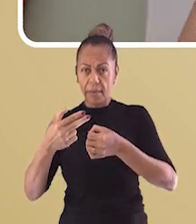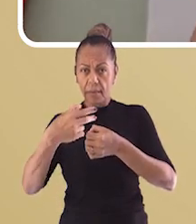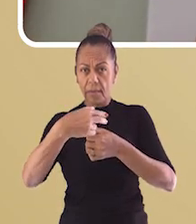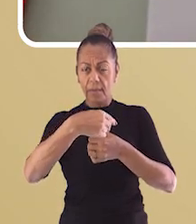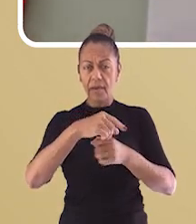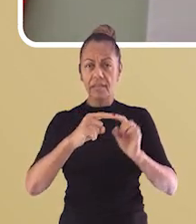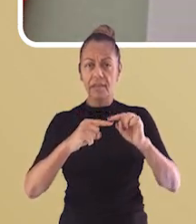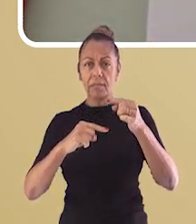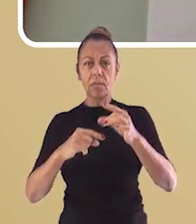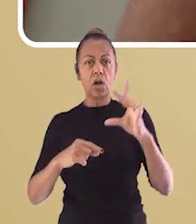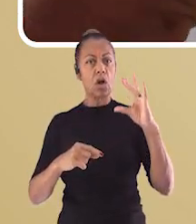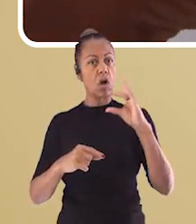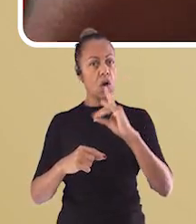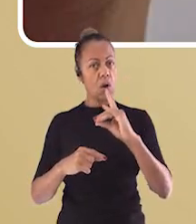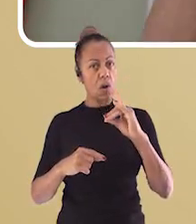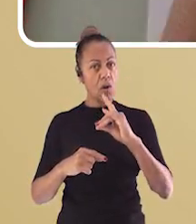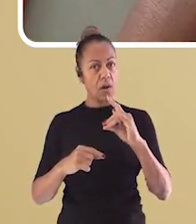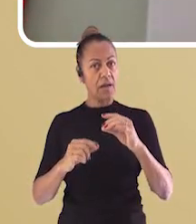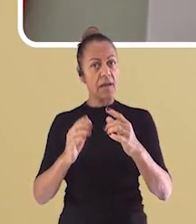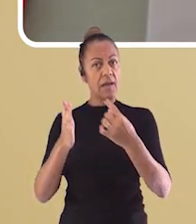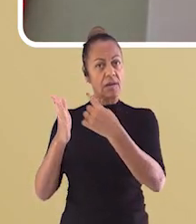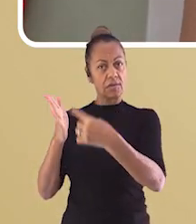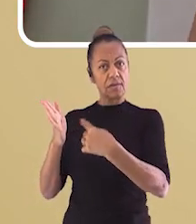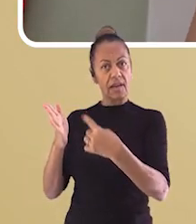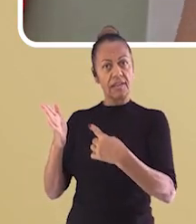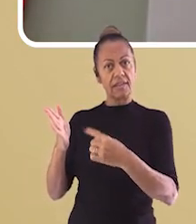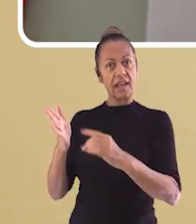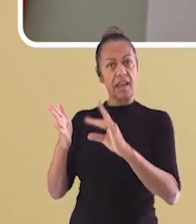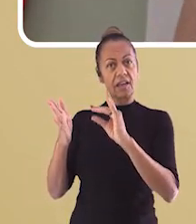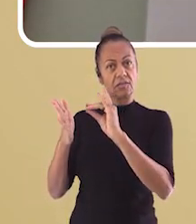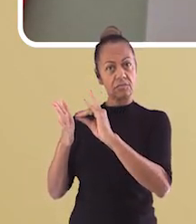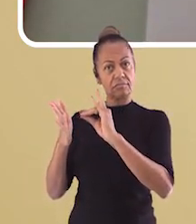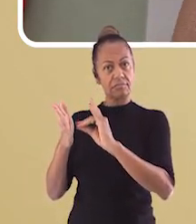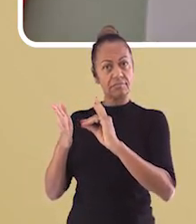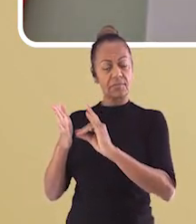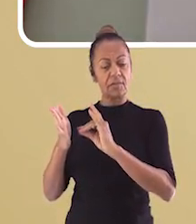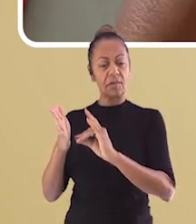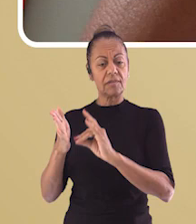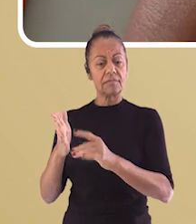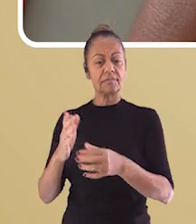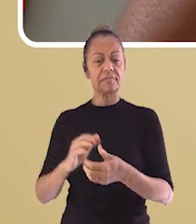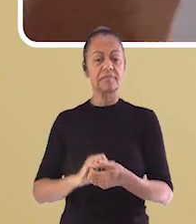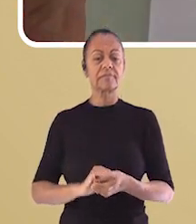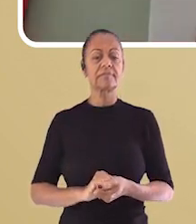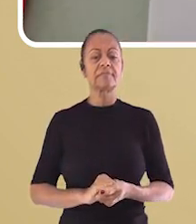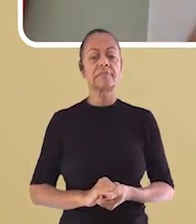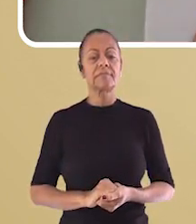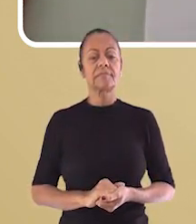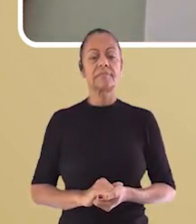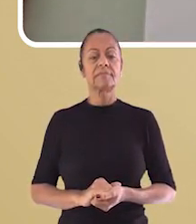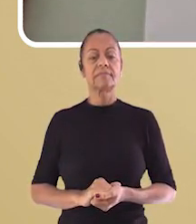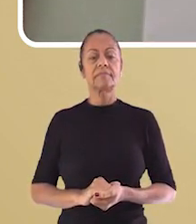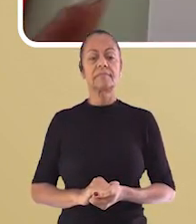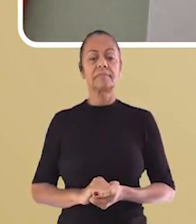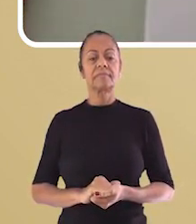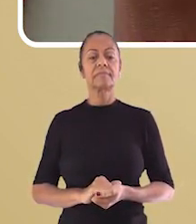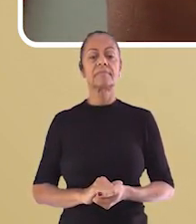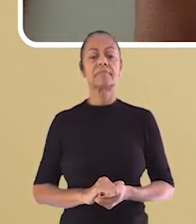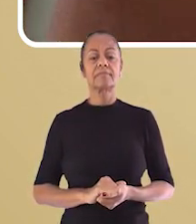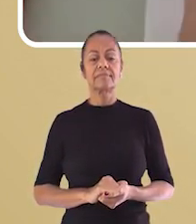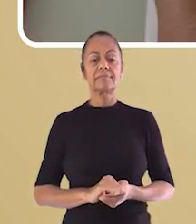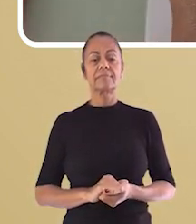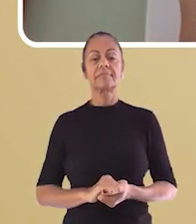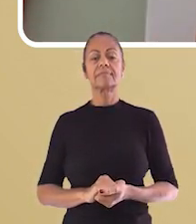atividade lá no caderno, tá? Vocês vão ver que depois a gente vai dobrar justamente esse espacinho para passar a cola